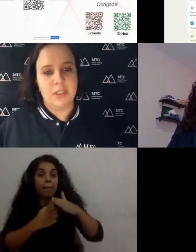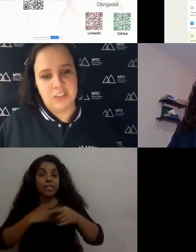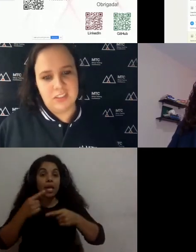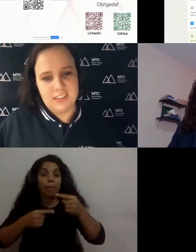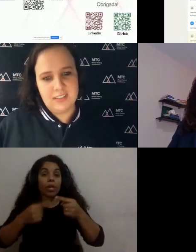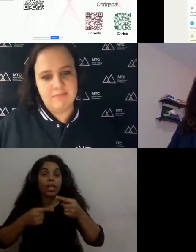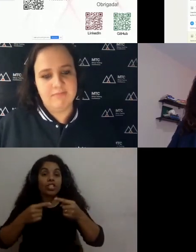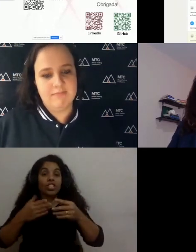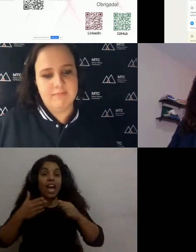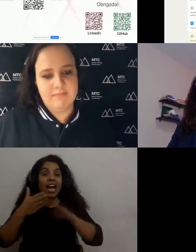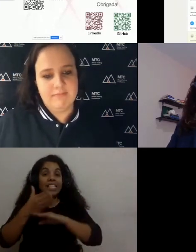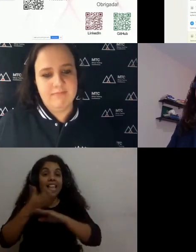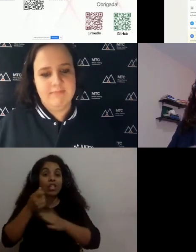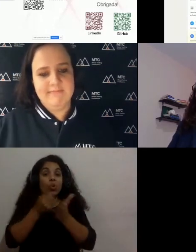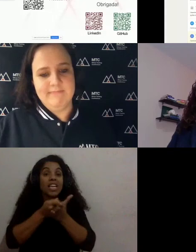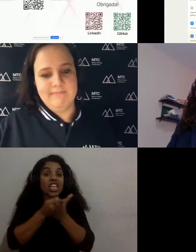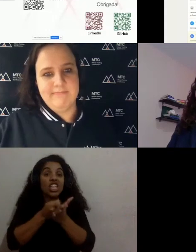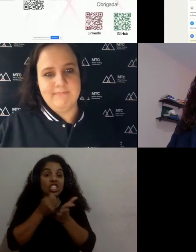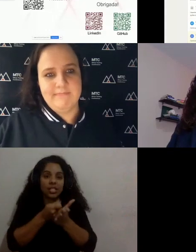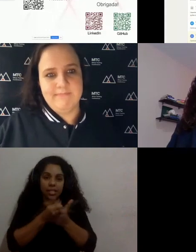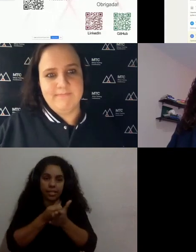acesso rígidas?